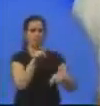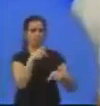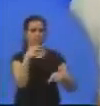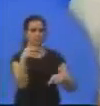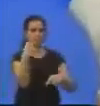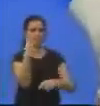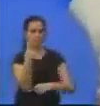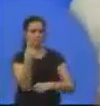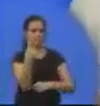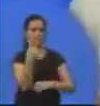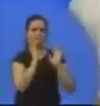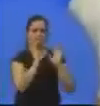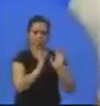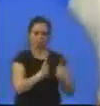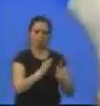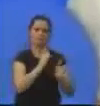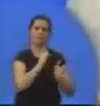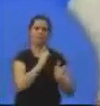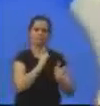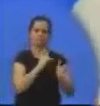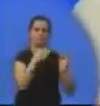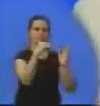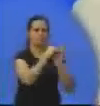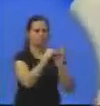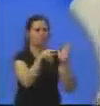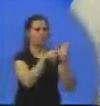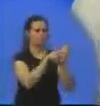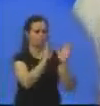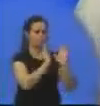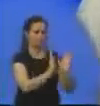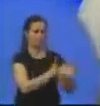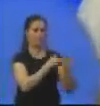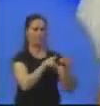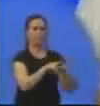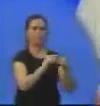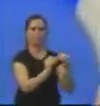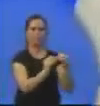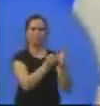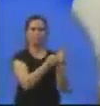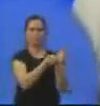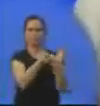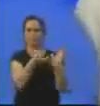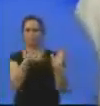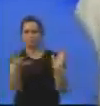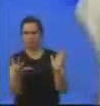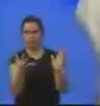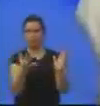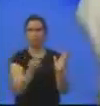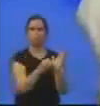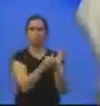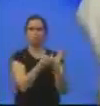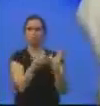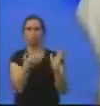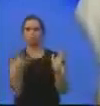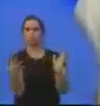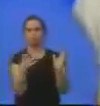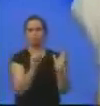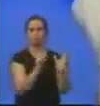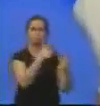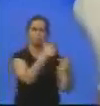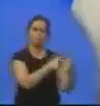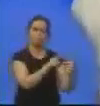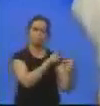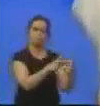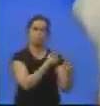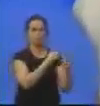a 1. Já temos uma parte do que nós precisamos. Agora vamos lá. Crescimento. Para determinar o crescimento, você vai dividir, ou